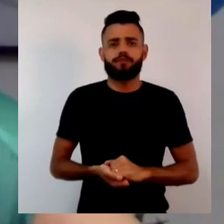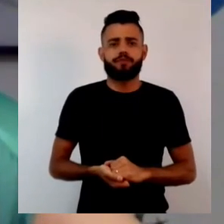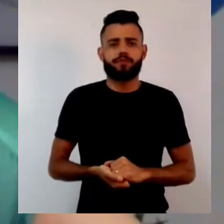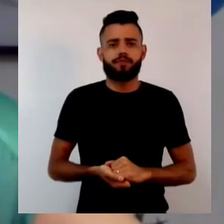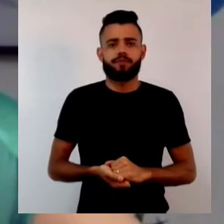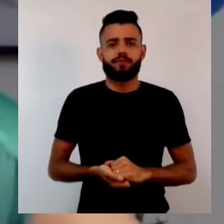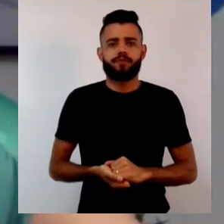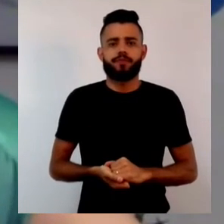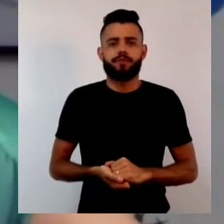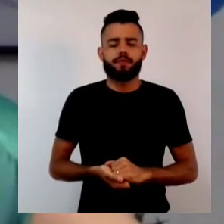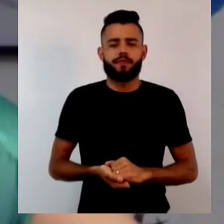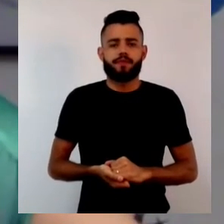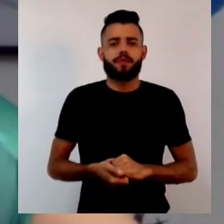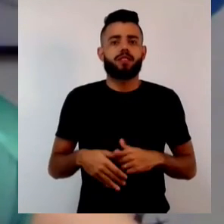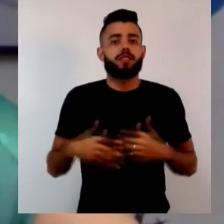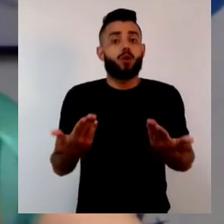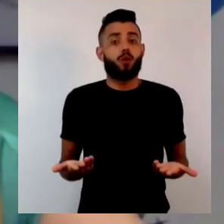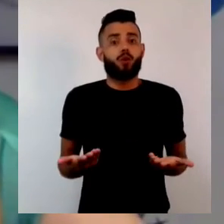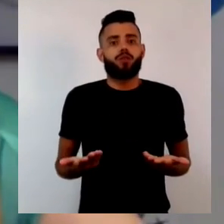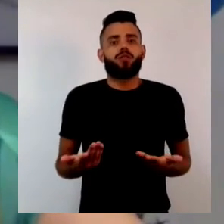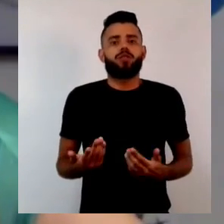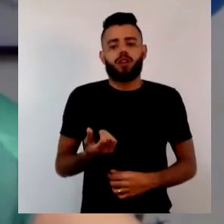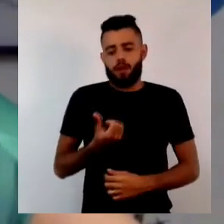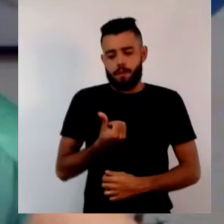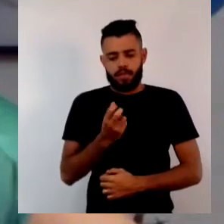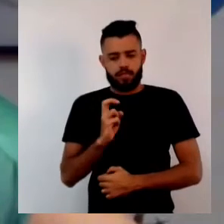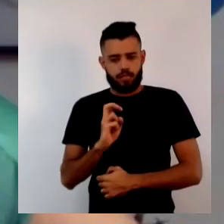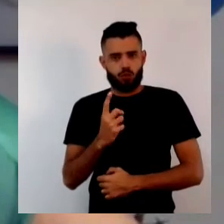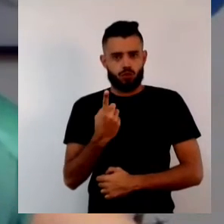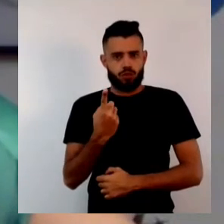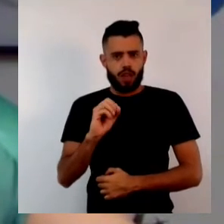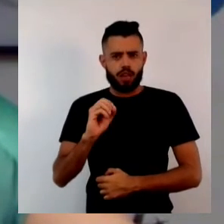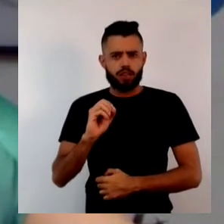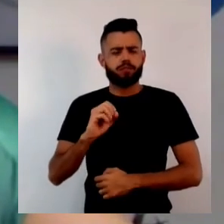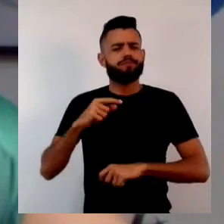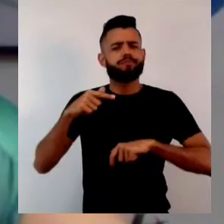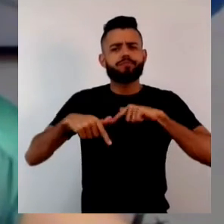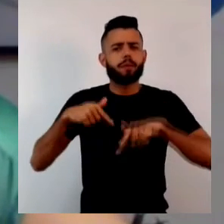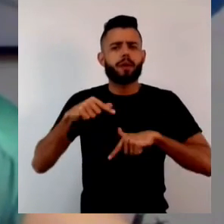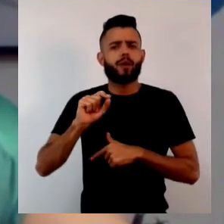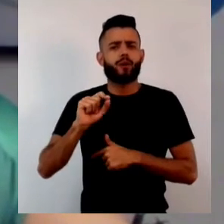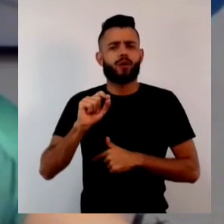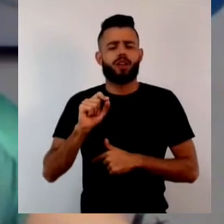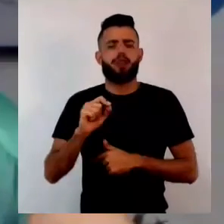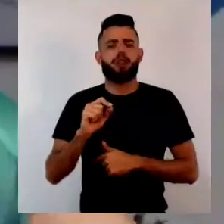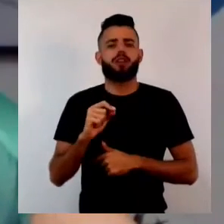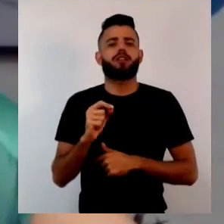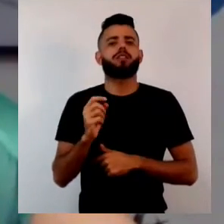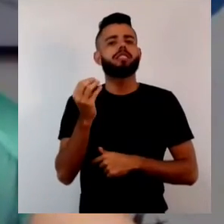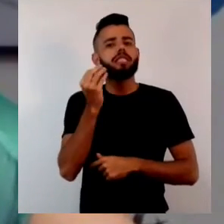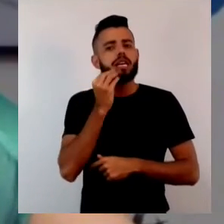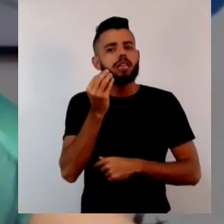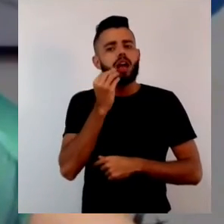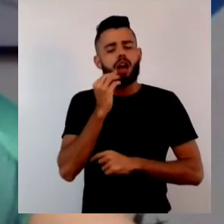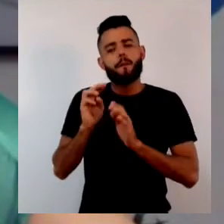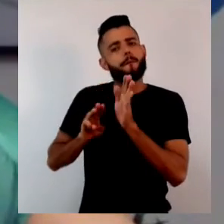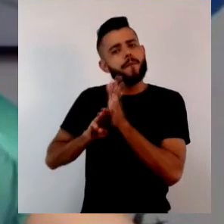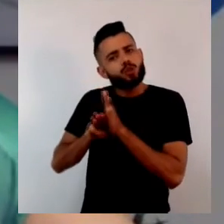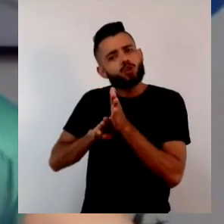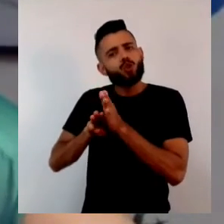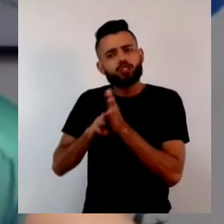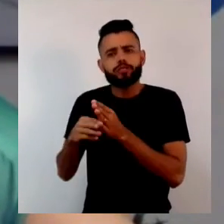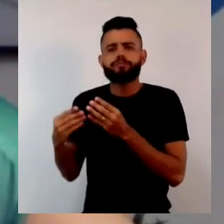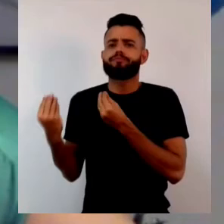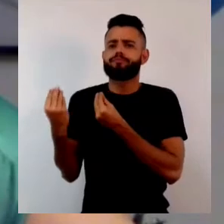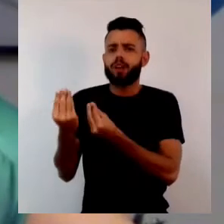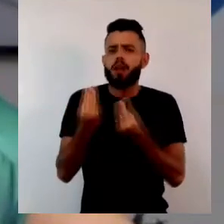Então, o que a 6510 trabalha, né, em termos de trazer essas metodologias, é entender, tá